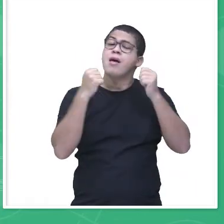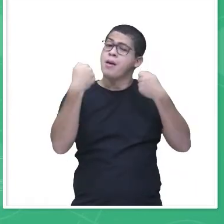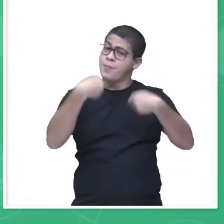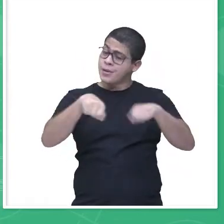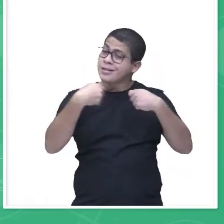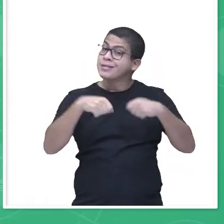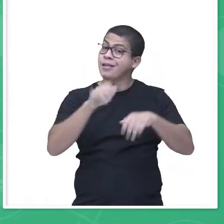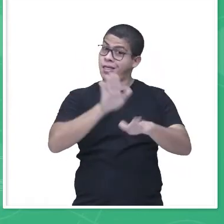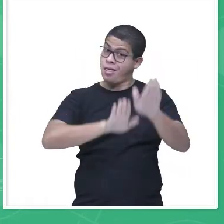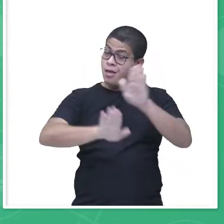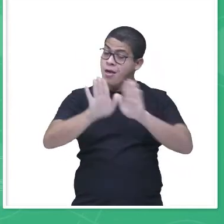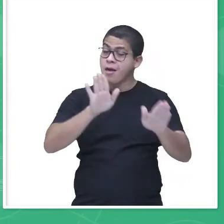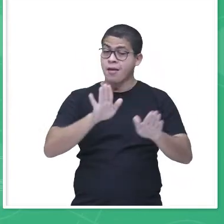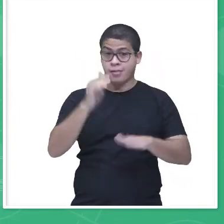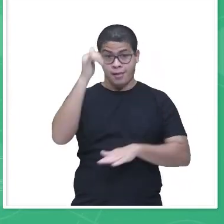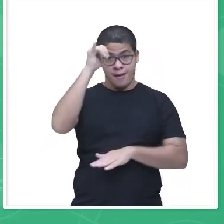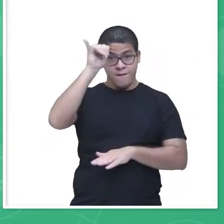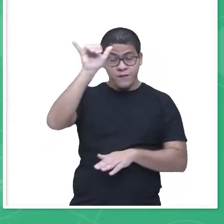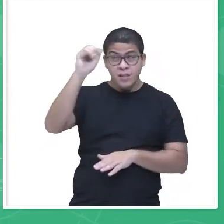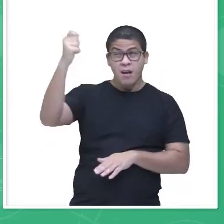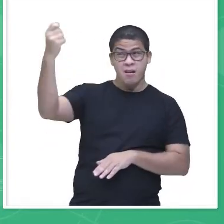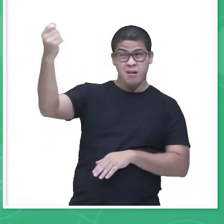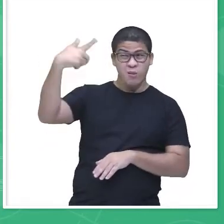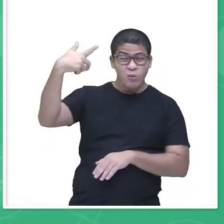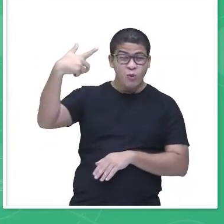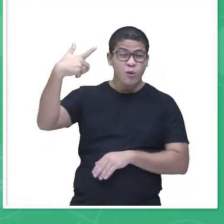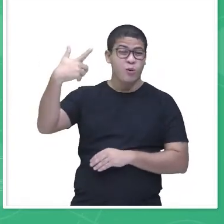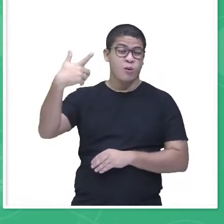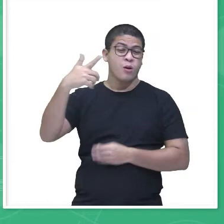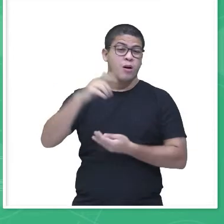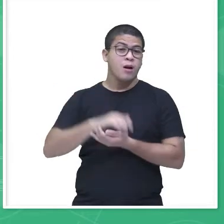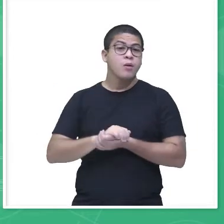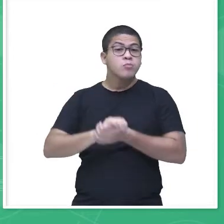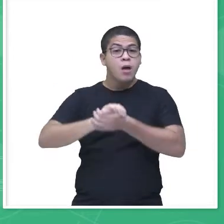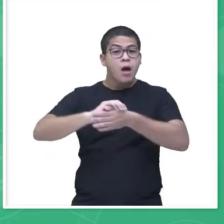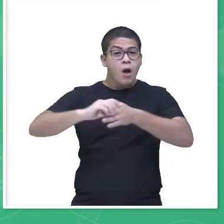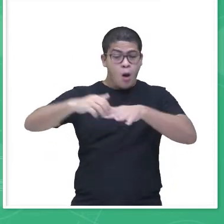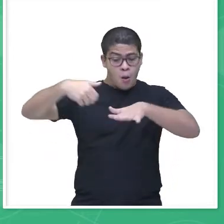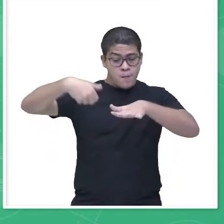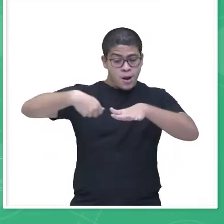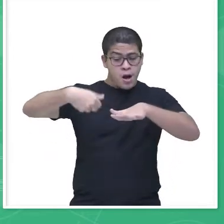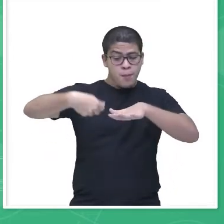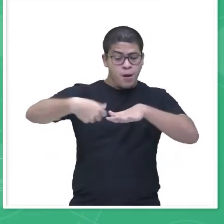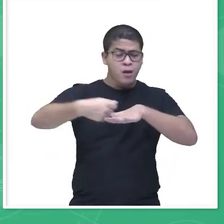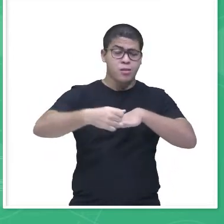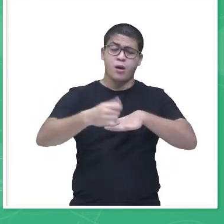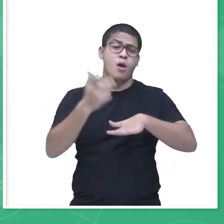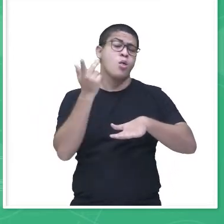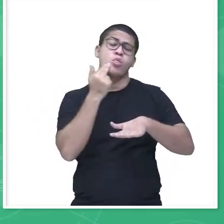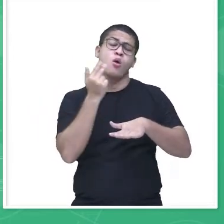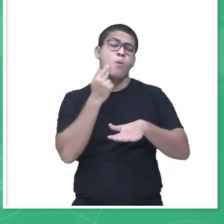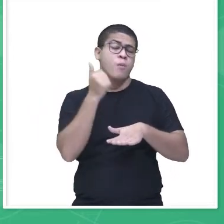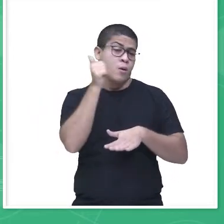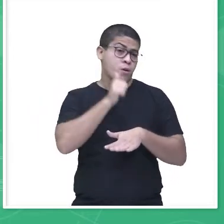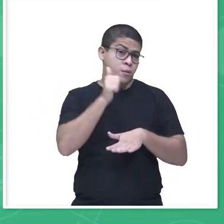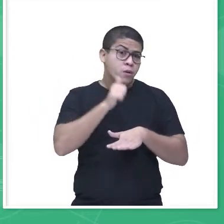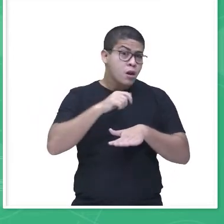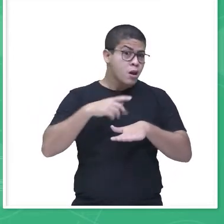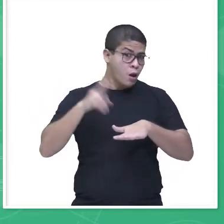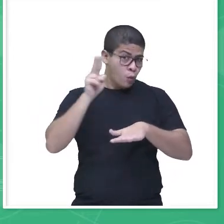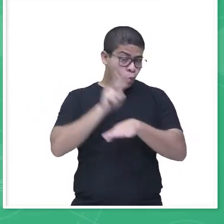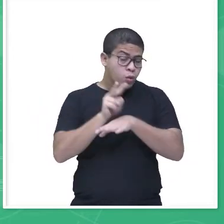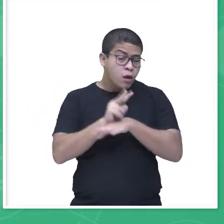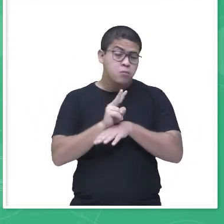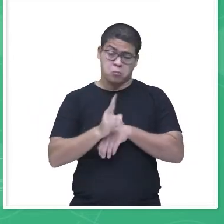evitar os raios ultravioleta. Cuidar das unhas já é uma prática muito comum para as mulheres, então